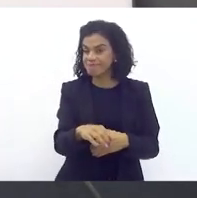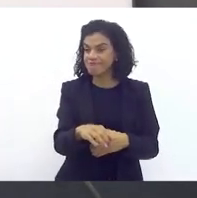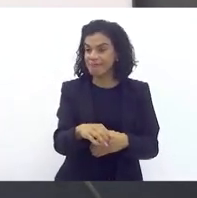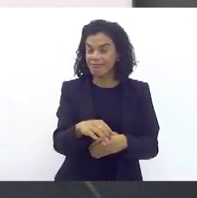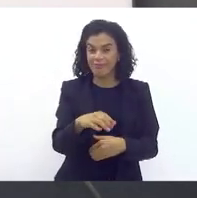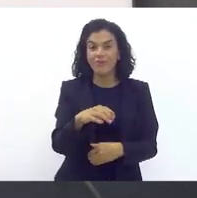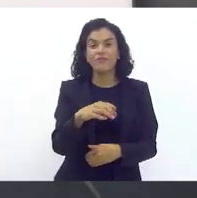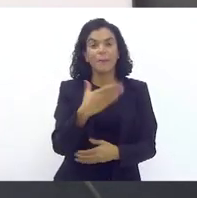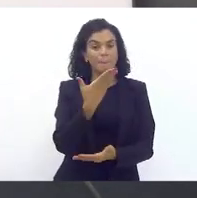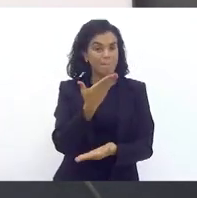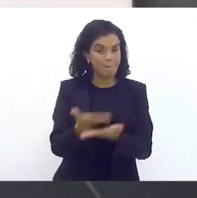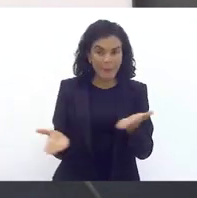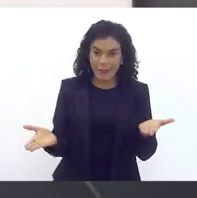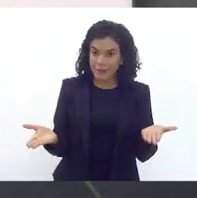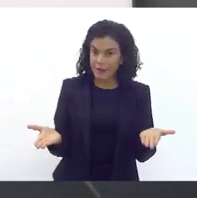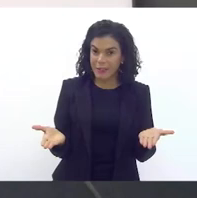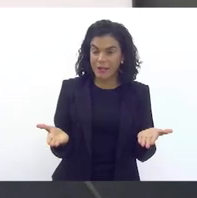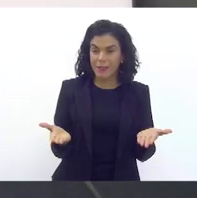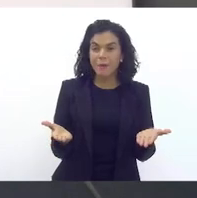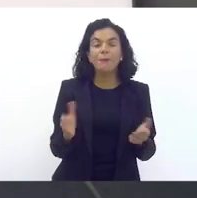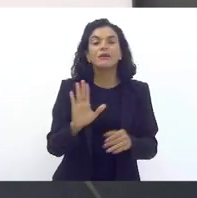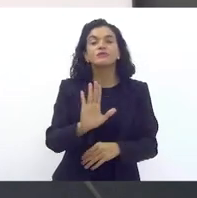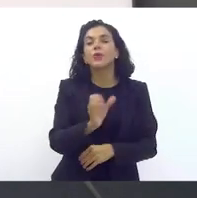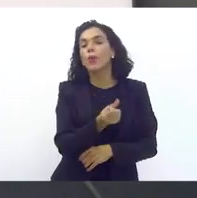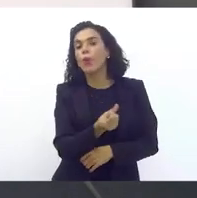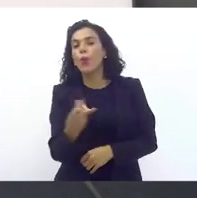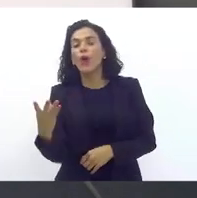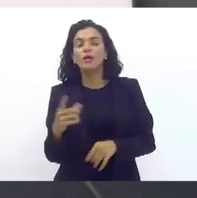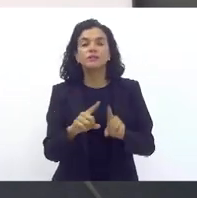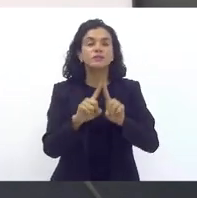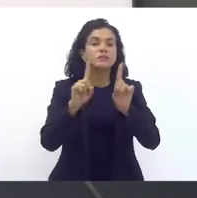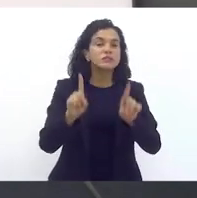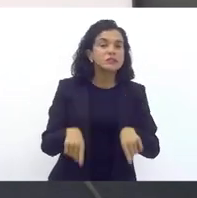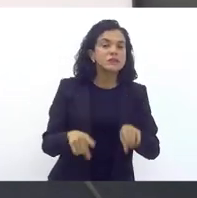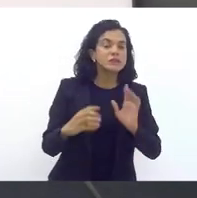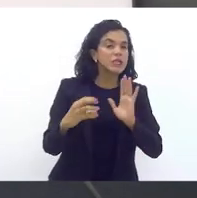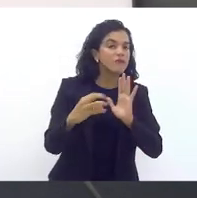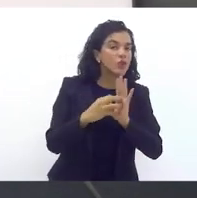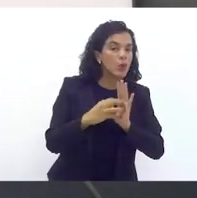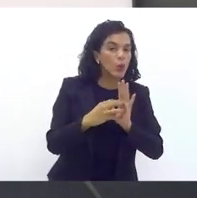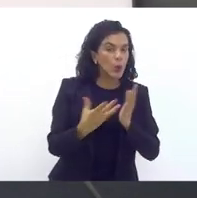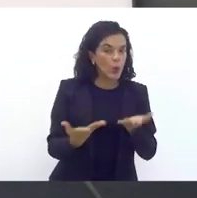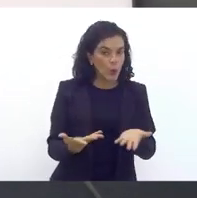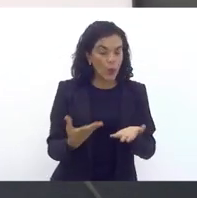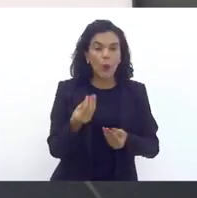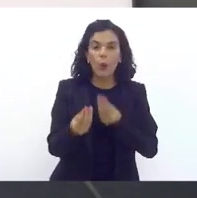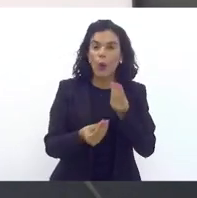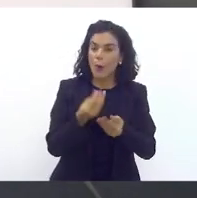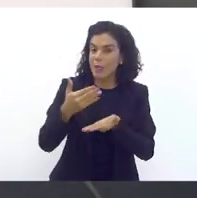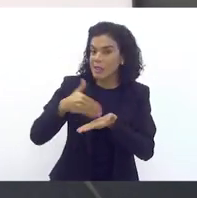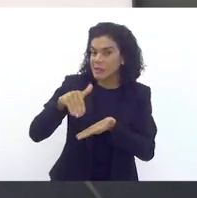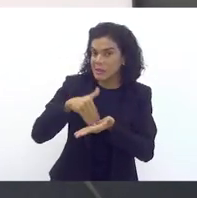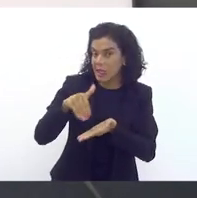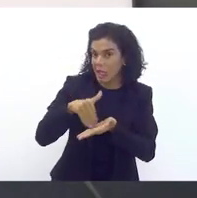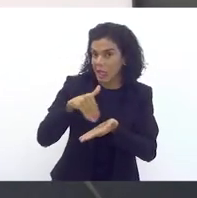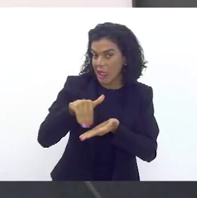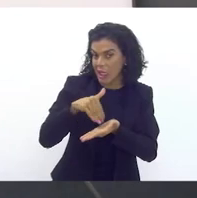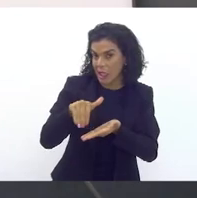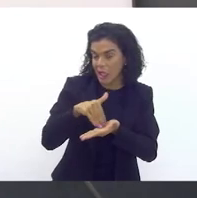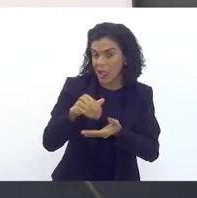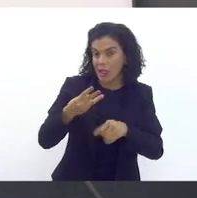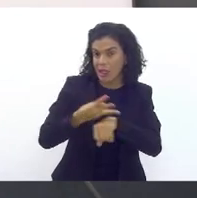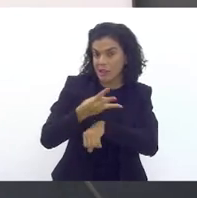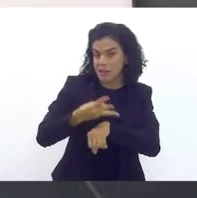Vai perder mais quantos servidores públicos e deixar como vai deixar essa secretaria à mercê dessa